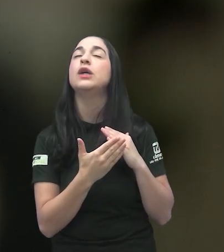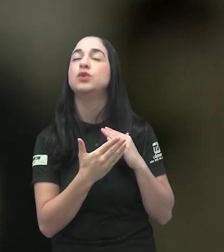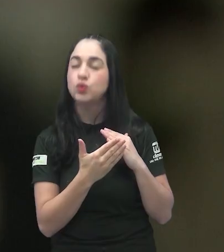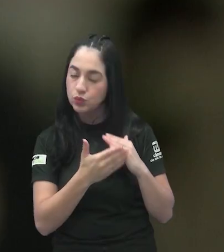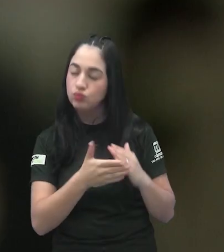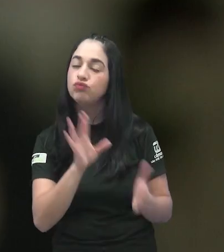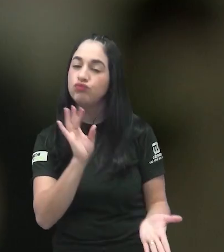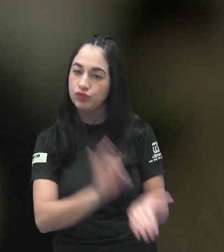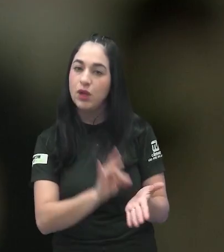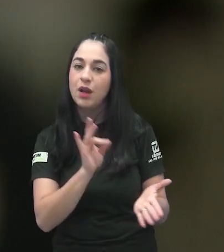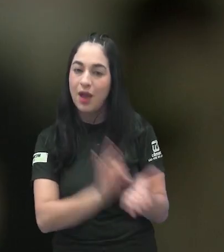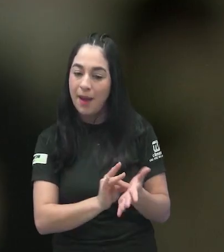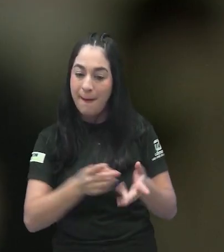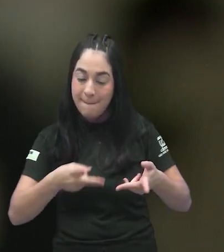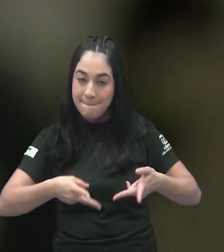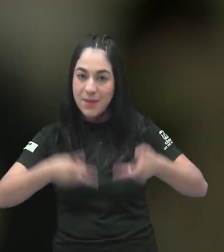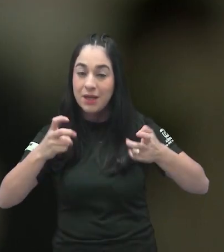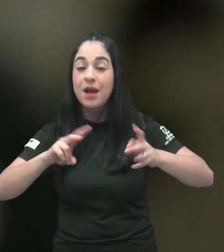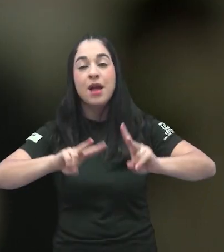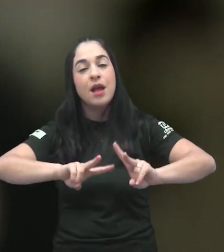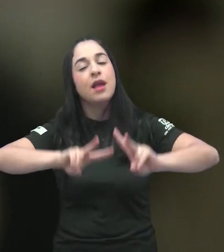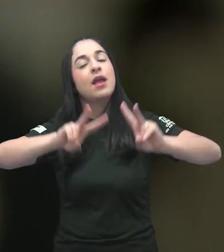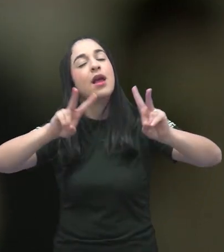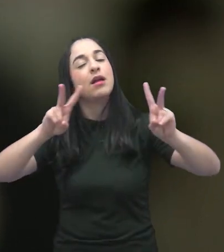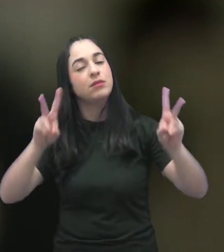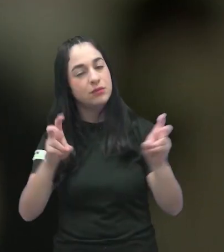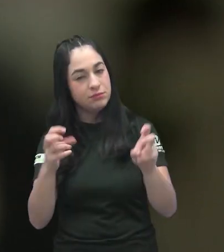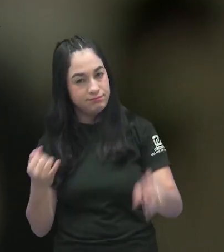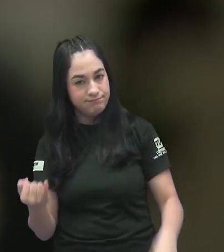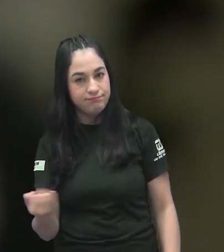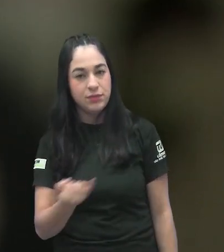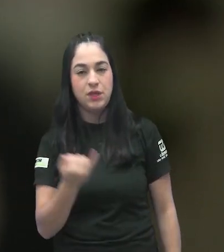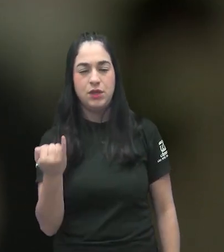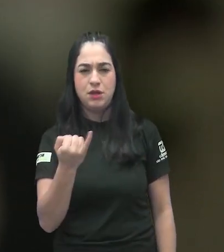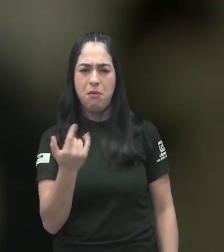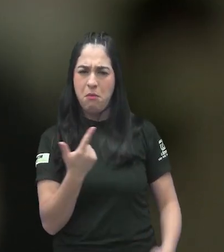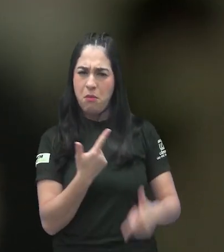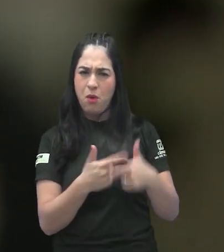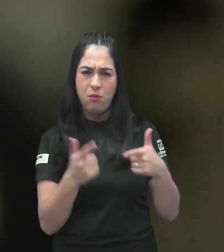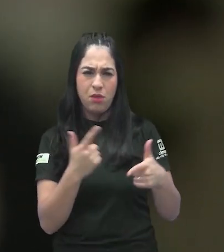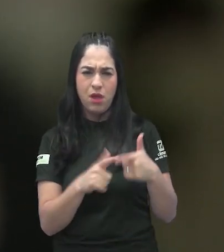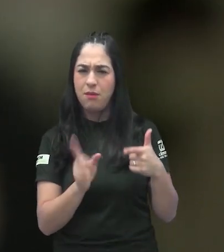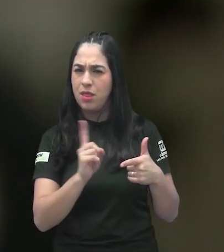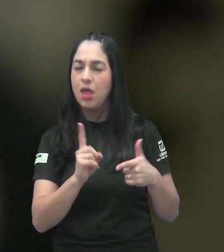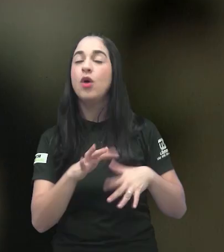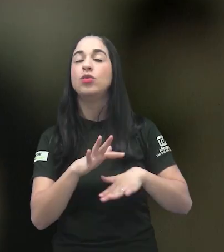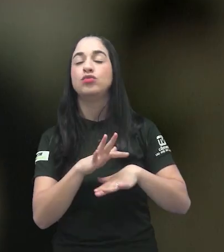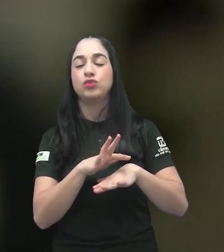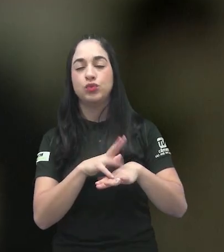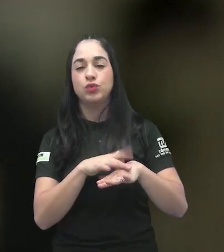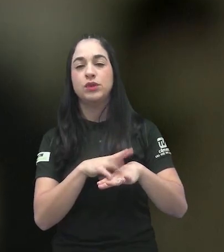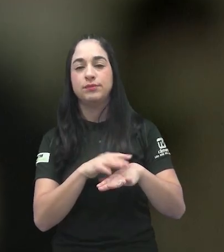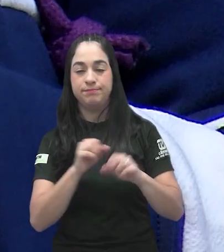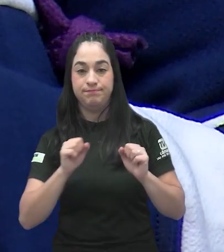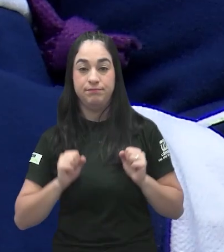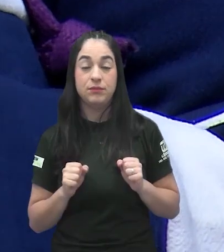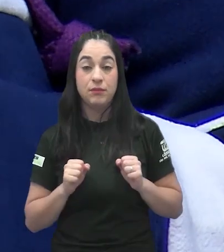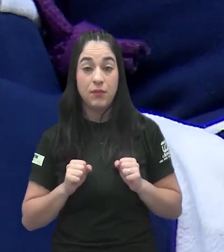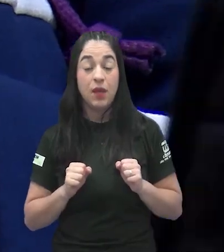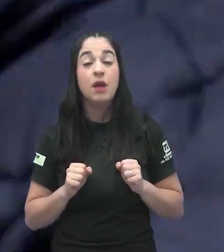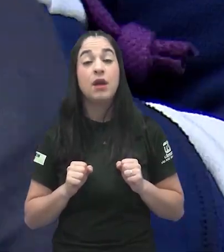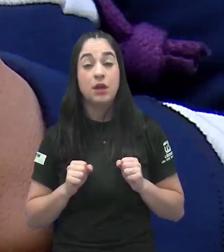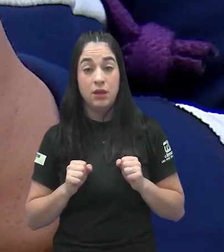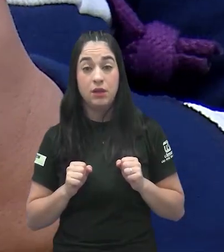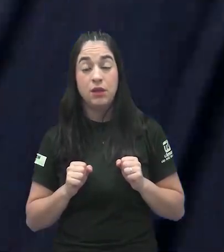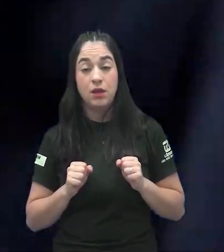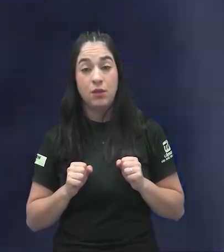funciona e a pessoa verá que ela não tem uma deficiência moral, ela tem uma doença. A